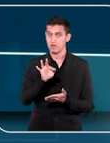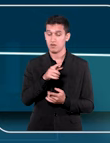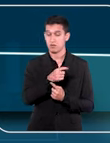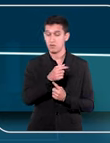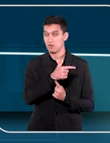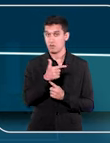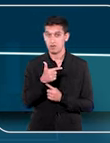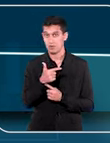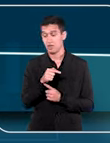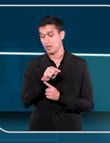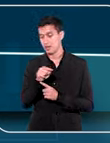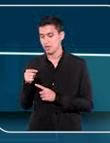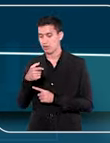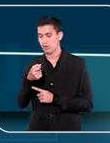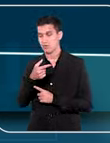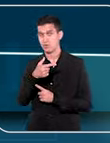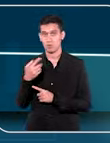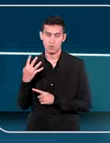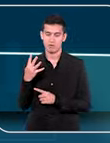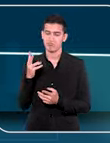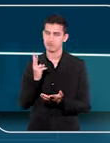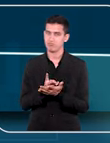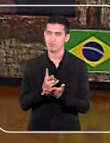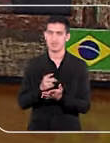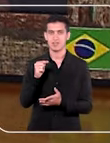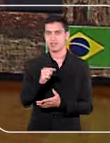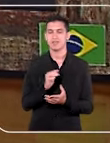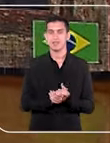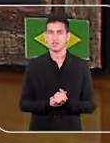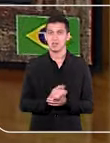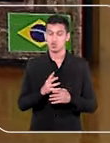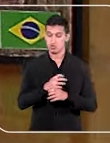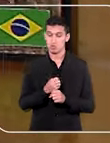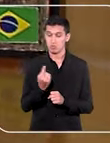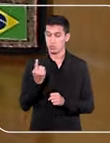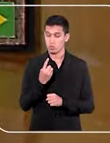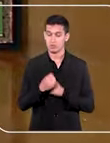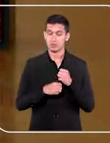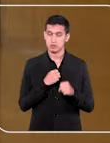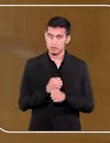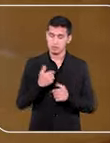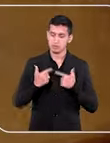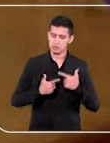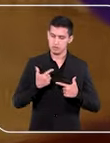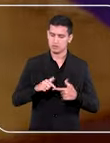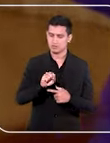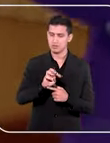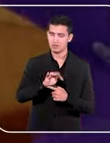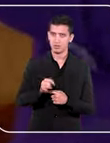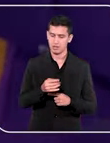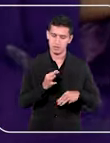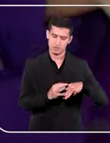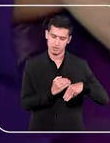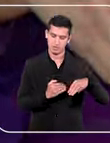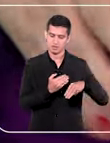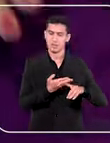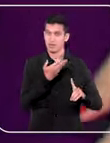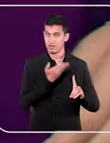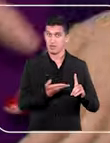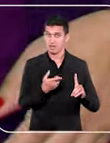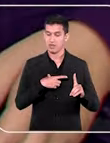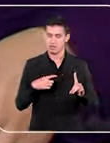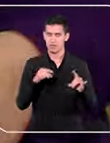de 2022 a 2024. Em 11 anos de atuação no STJ, a ministra Suzete